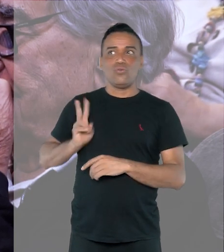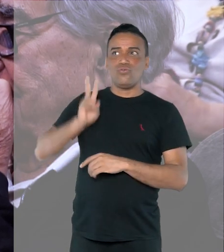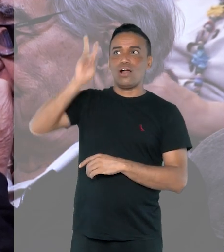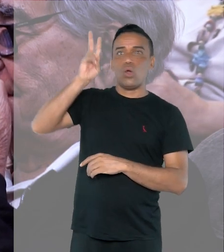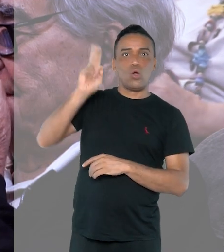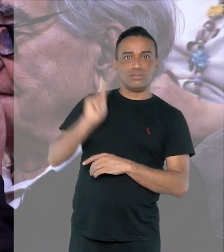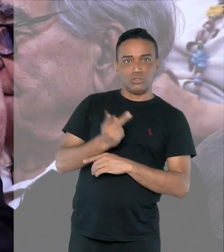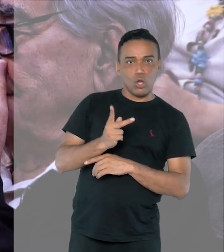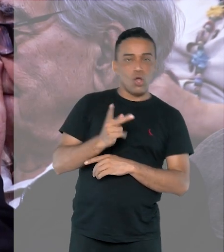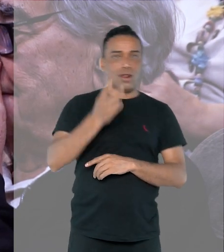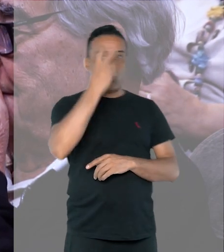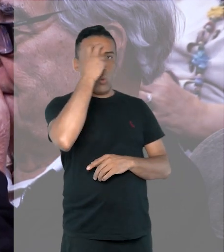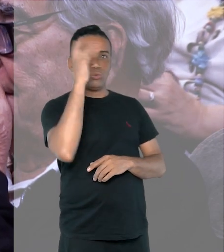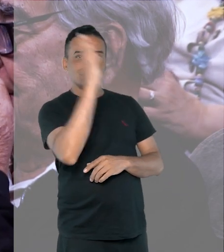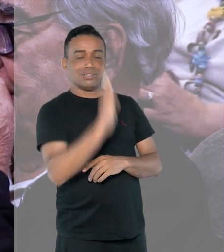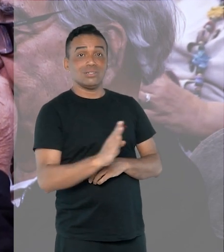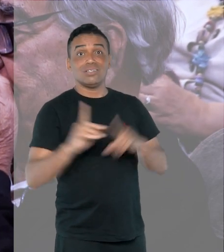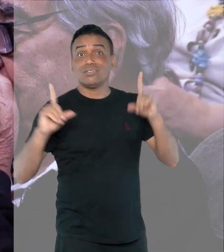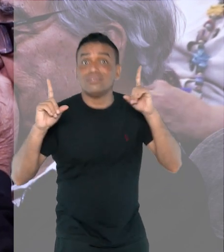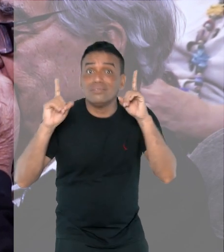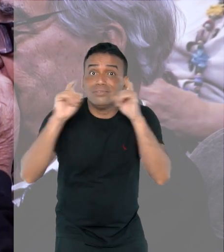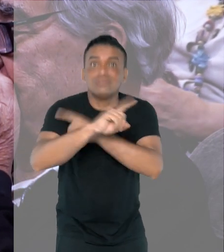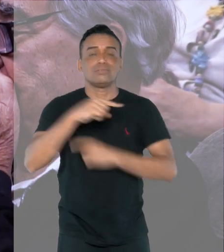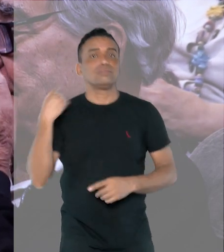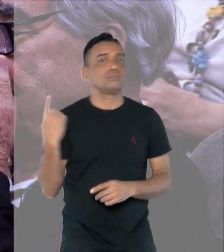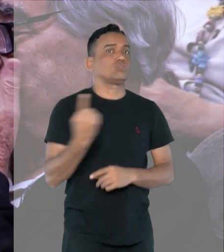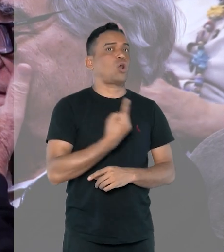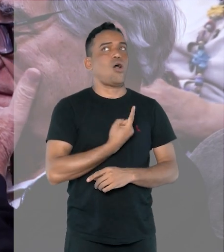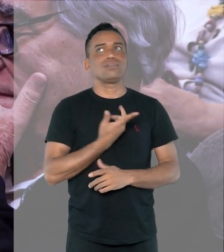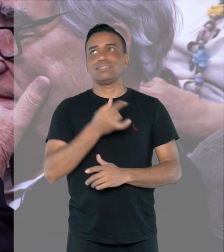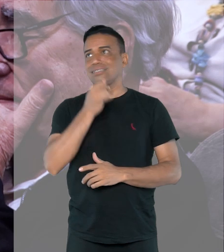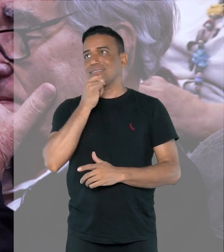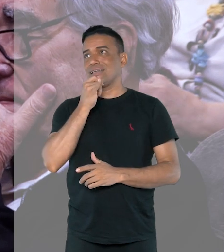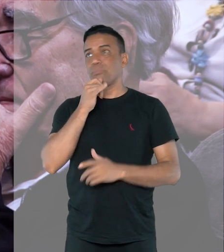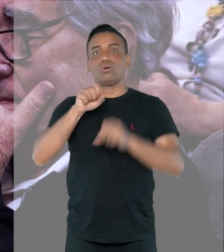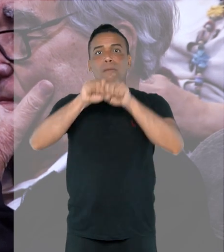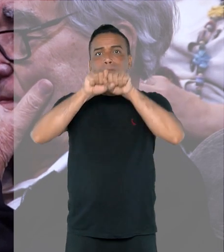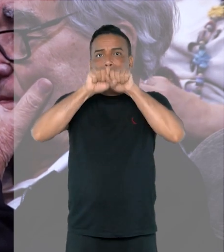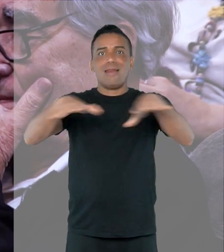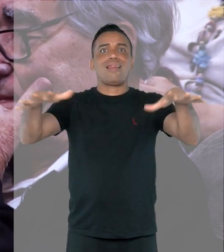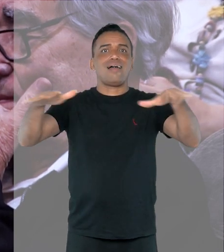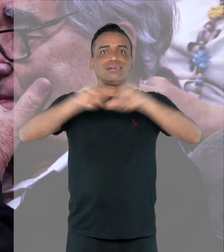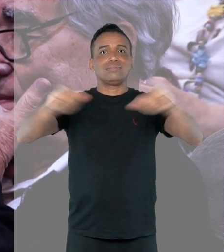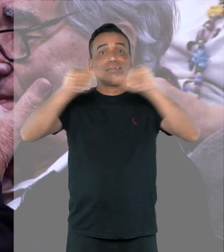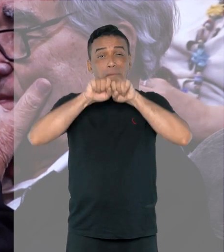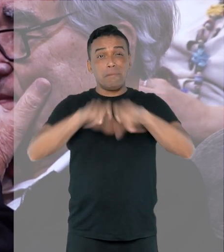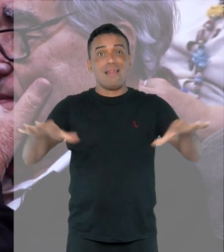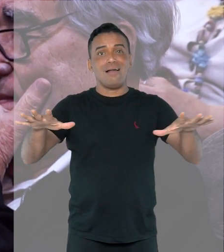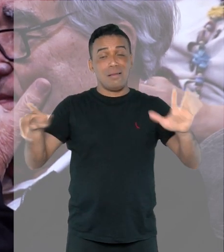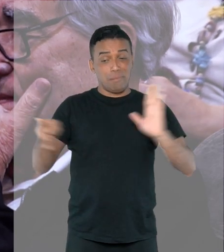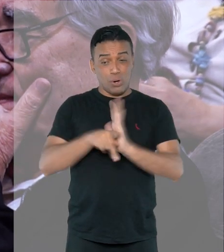cultura brasileira, e da dificuldade da gente estar fazendo isso se propagar hoje em dia em meio a